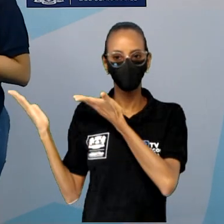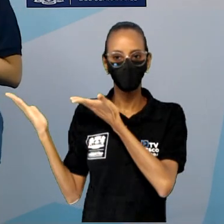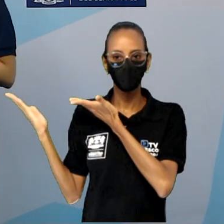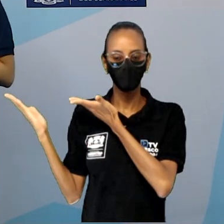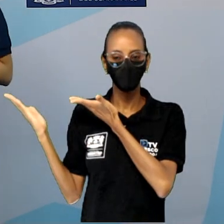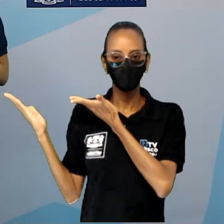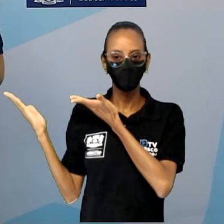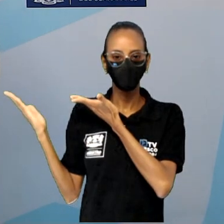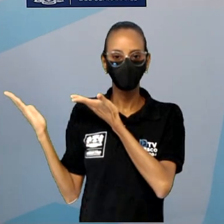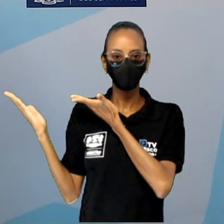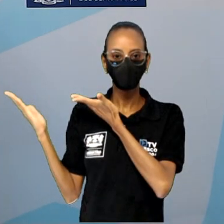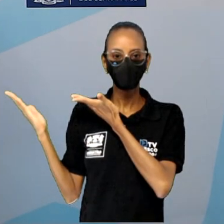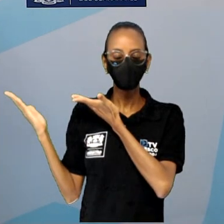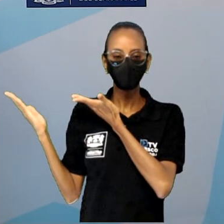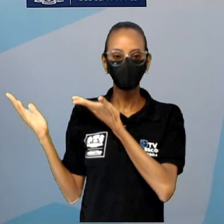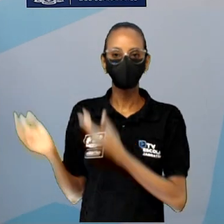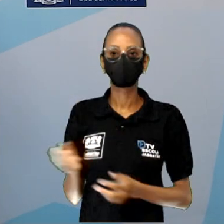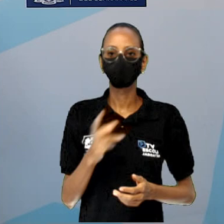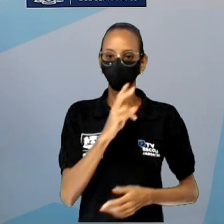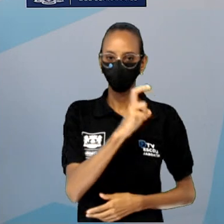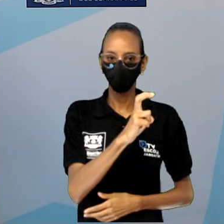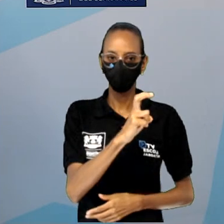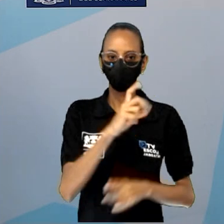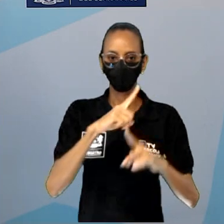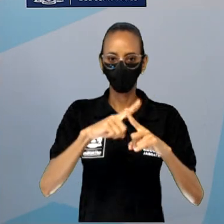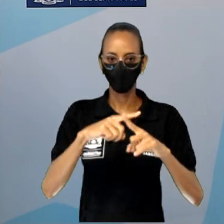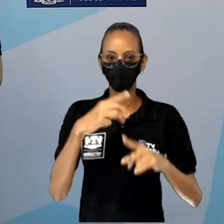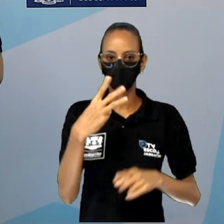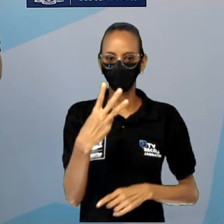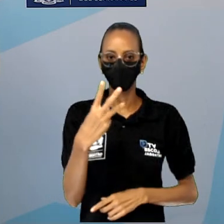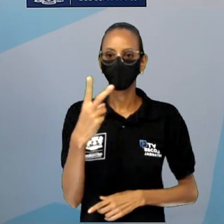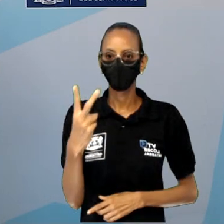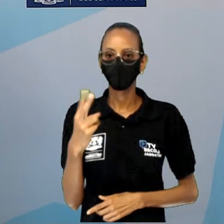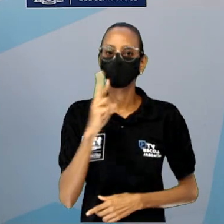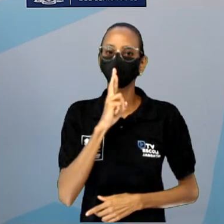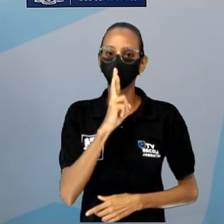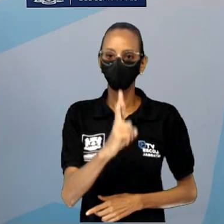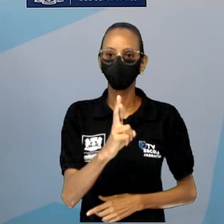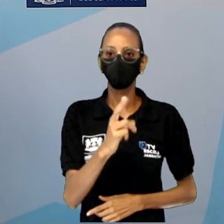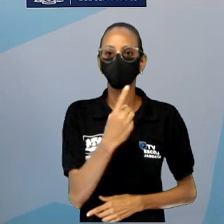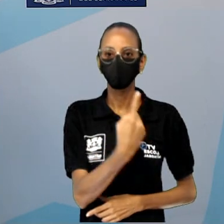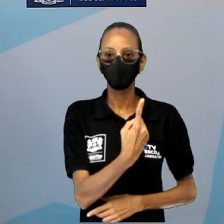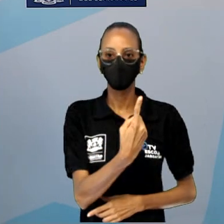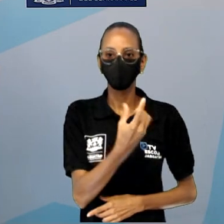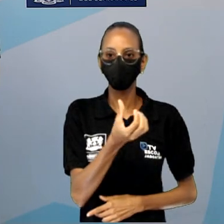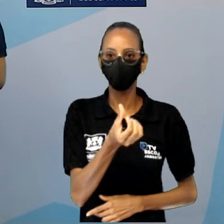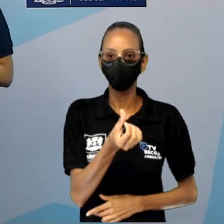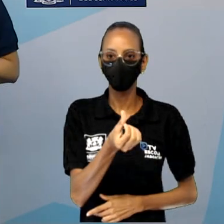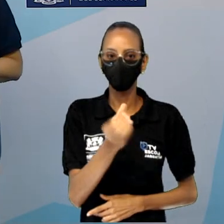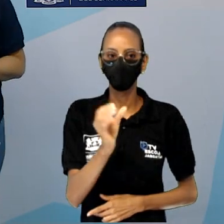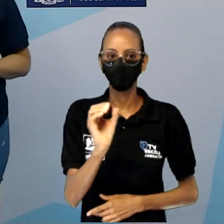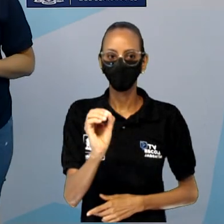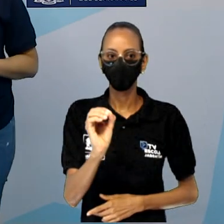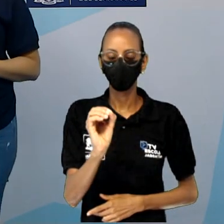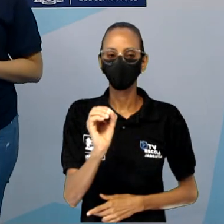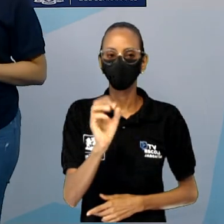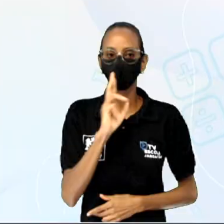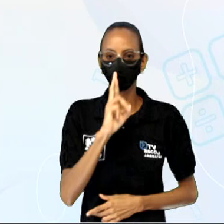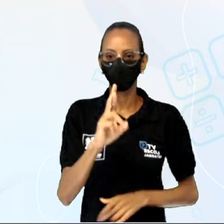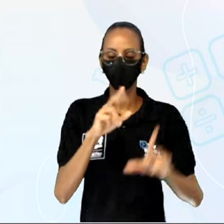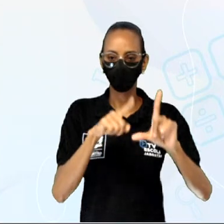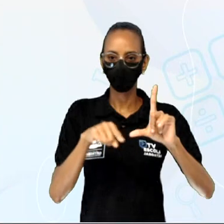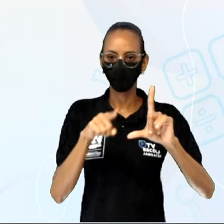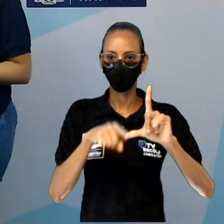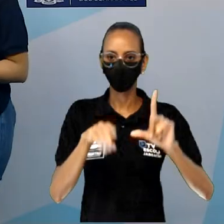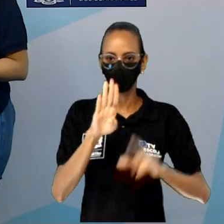segundo, 2. Então, se a gente faz essa multiplicação, a gente vai ter 160 como resposta, né? Ali, a letra B, tá